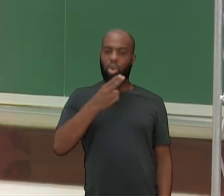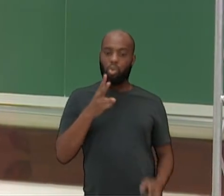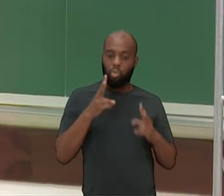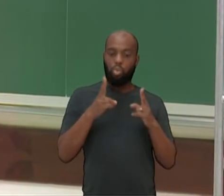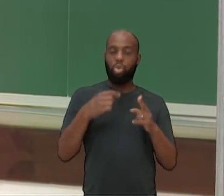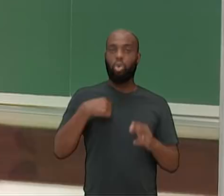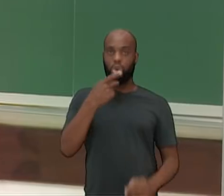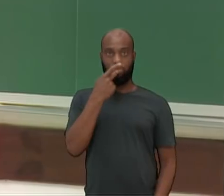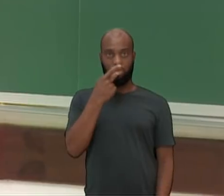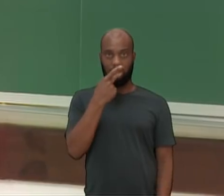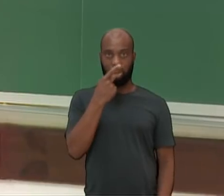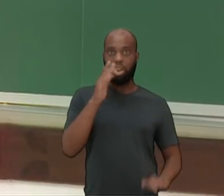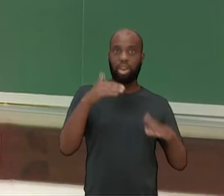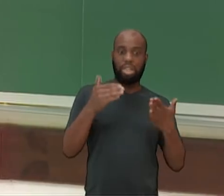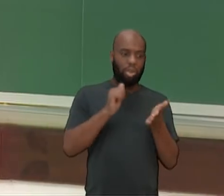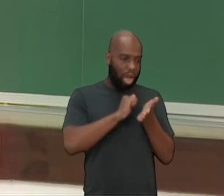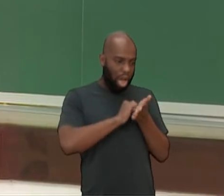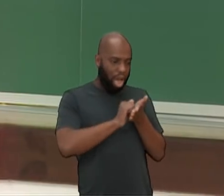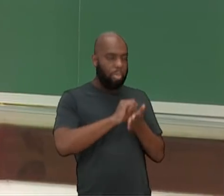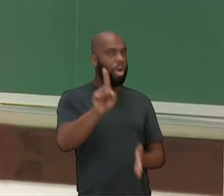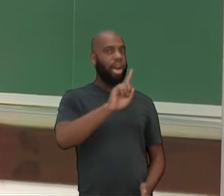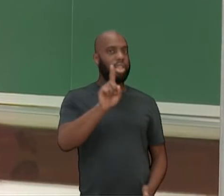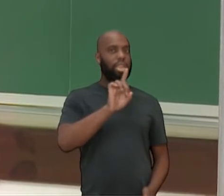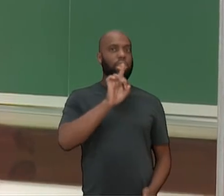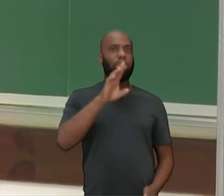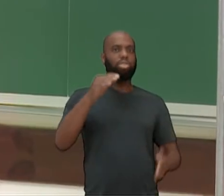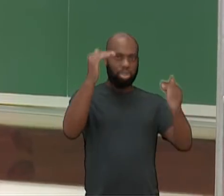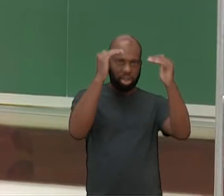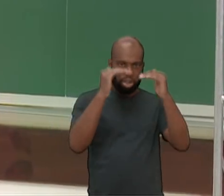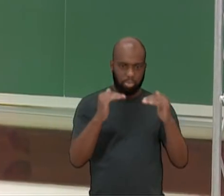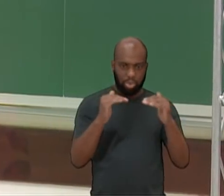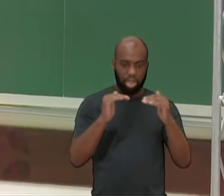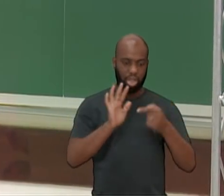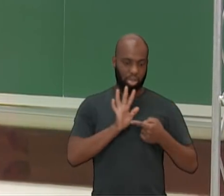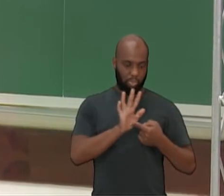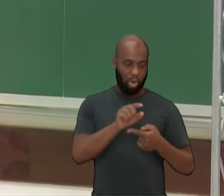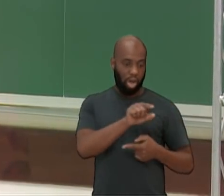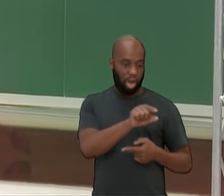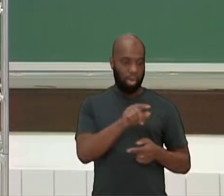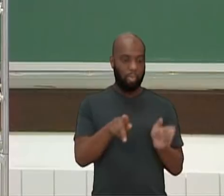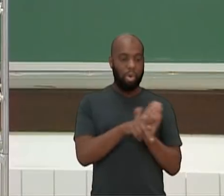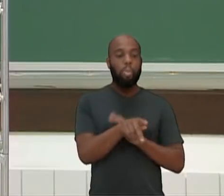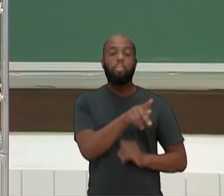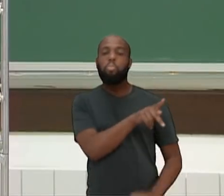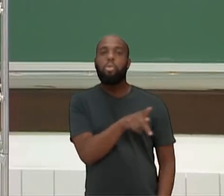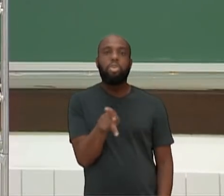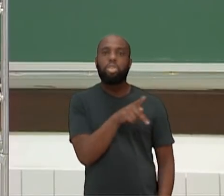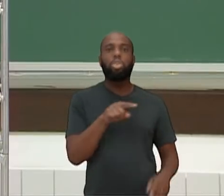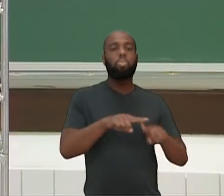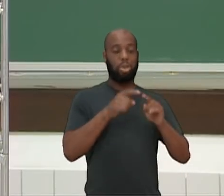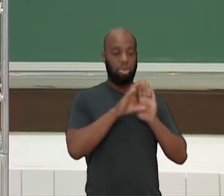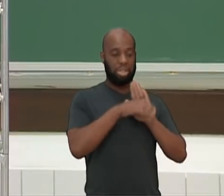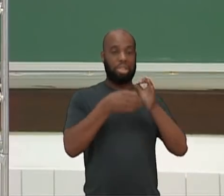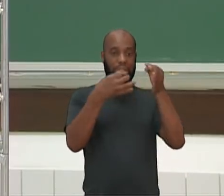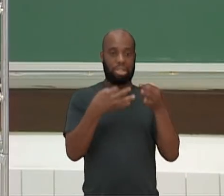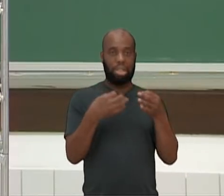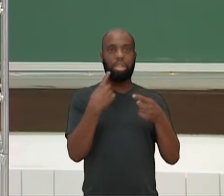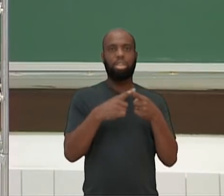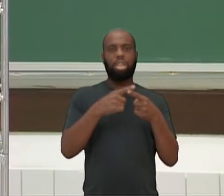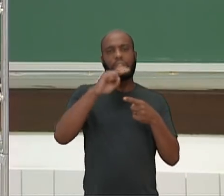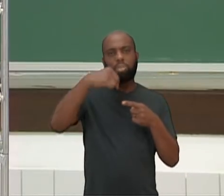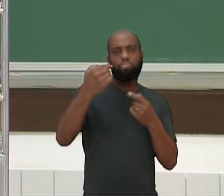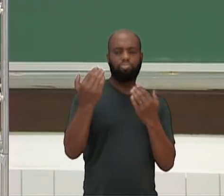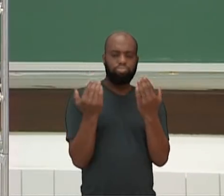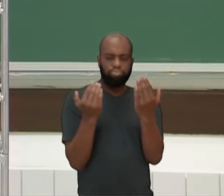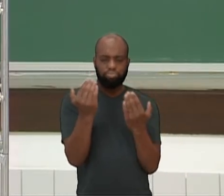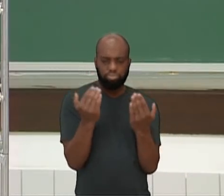eu vou falar, vocês não apaguem, só risquem ali, deixa separadinho, mas coloque a definição certa aí embaixo para vocês compararem depois.